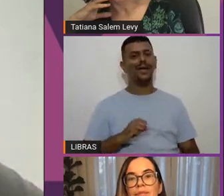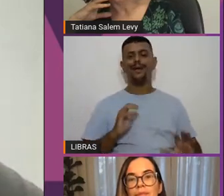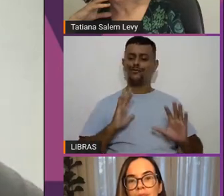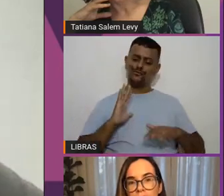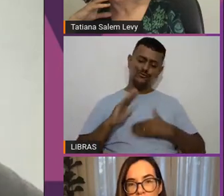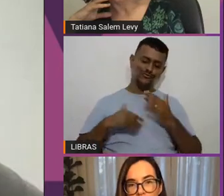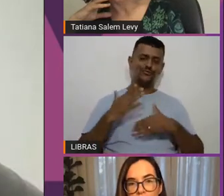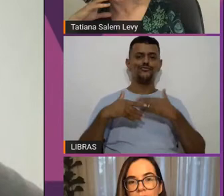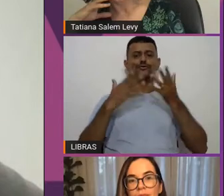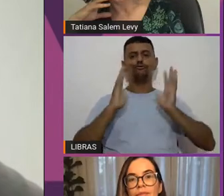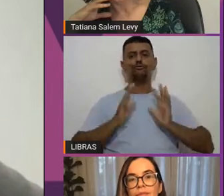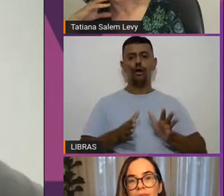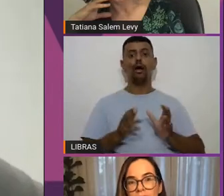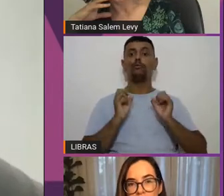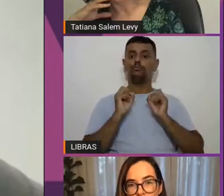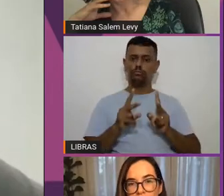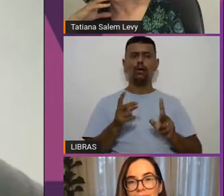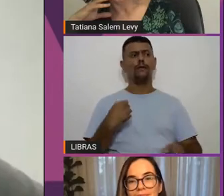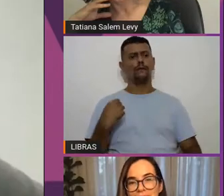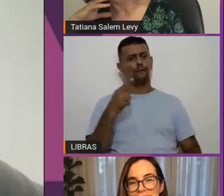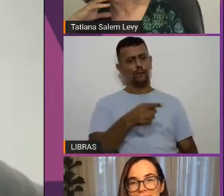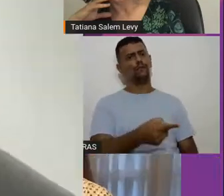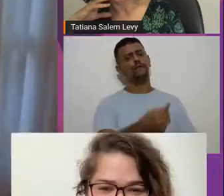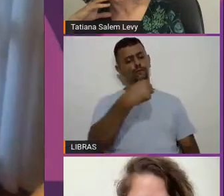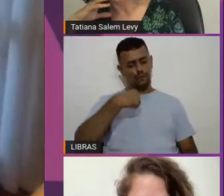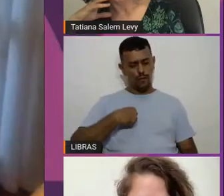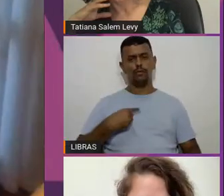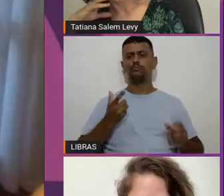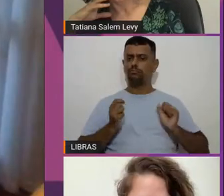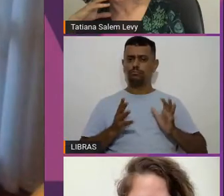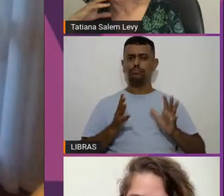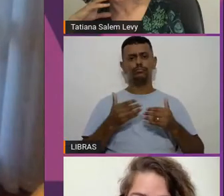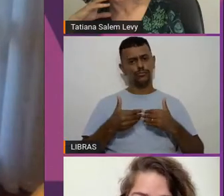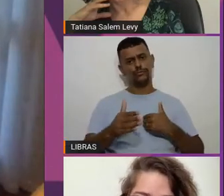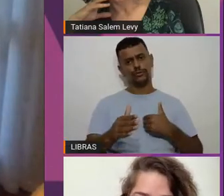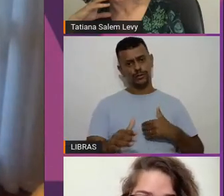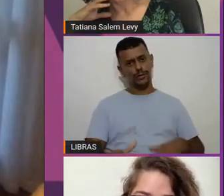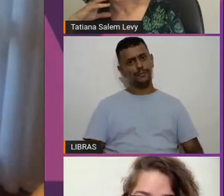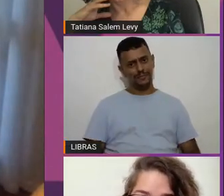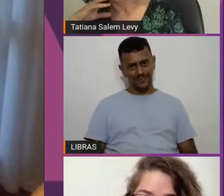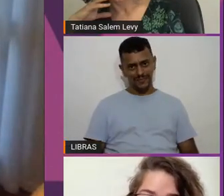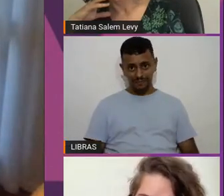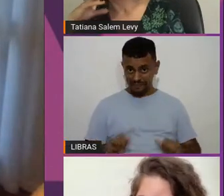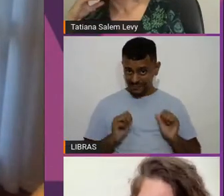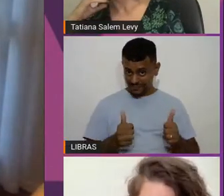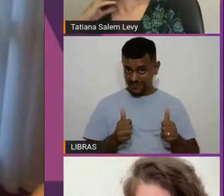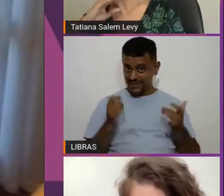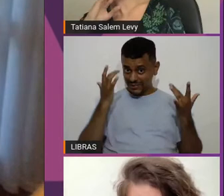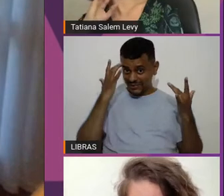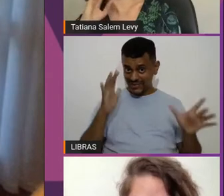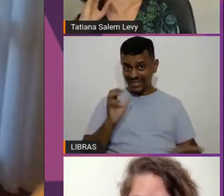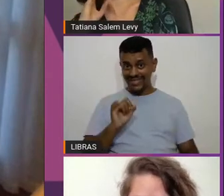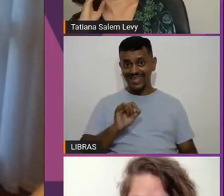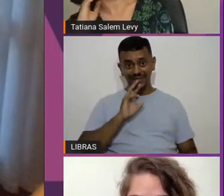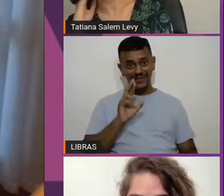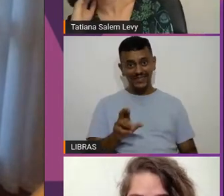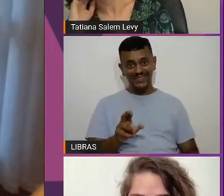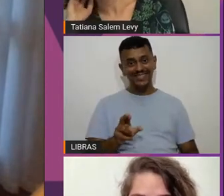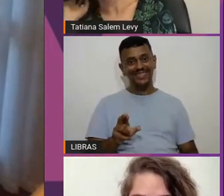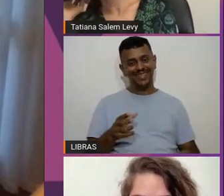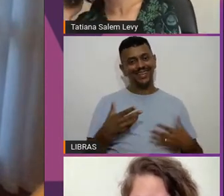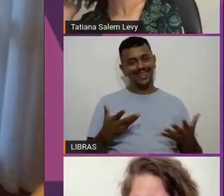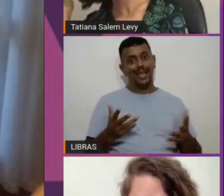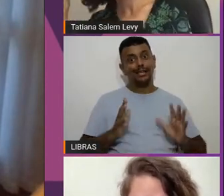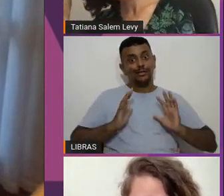voltar e daqui dizer G1 eu não sei se responde porque não